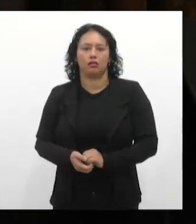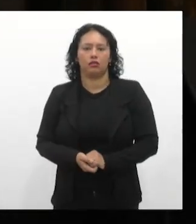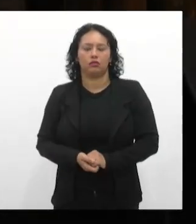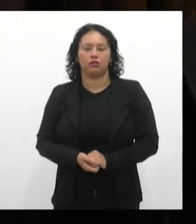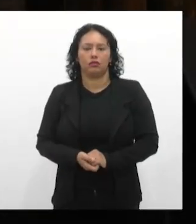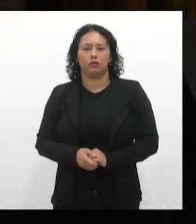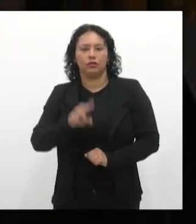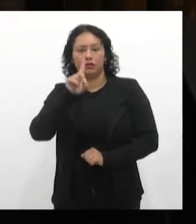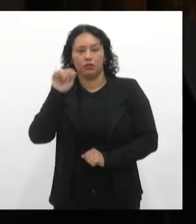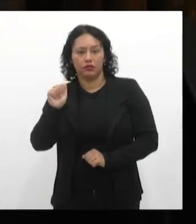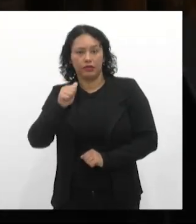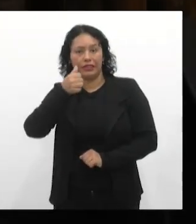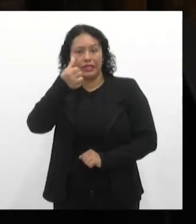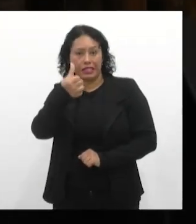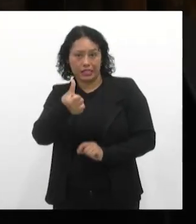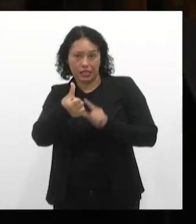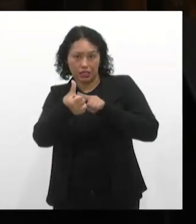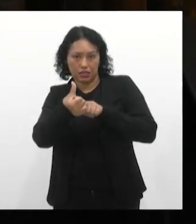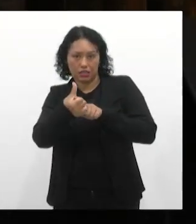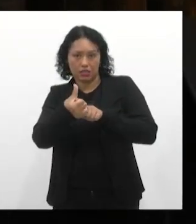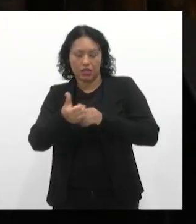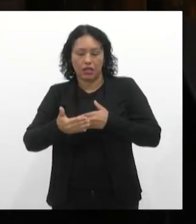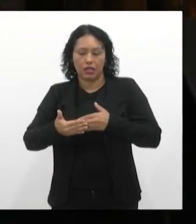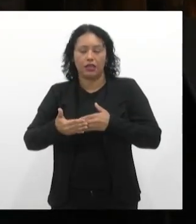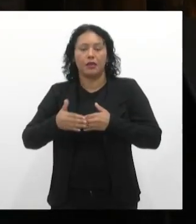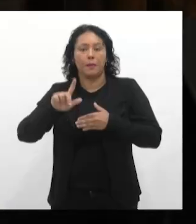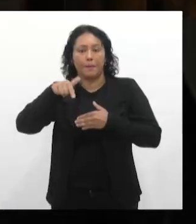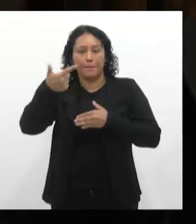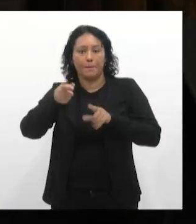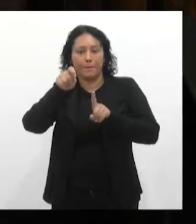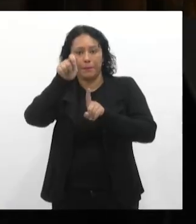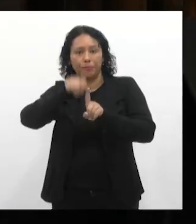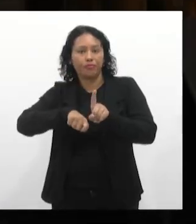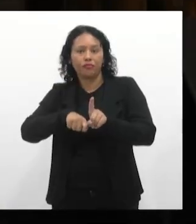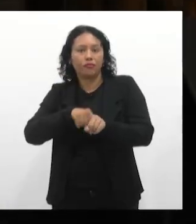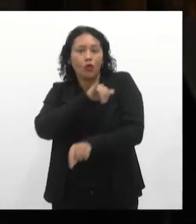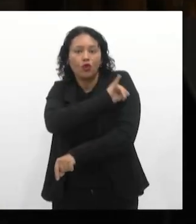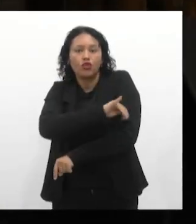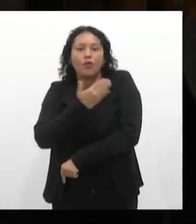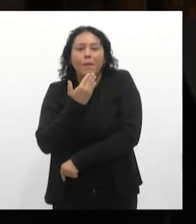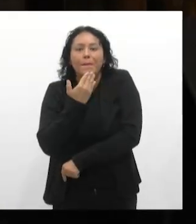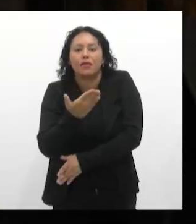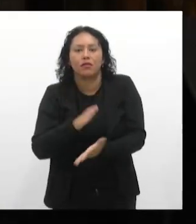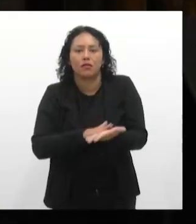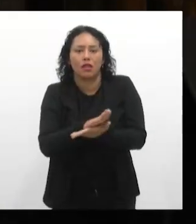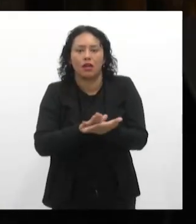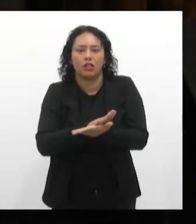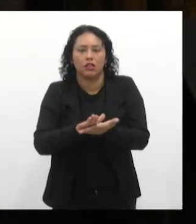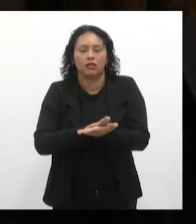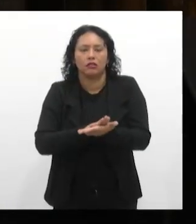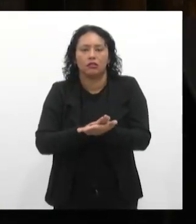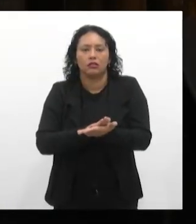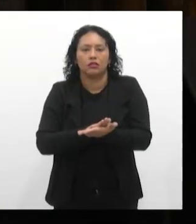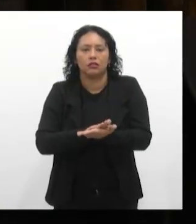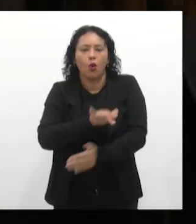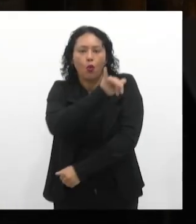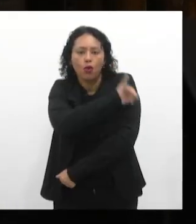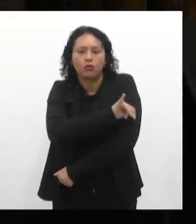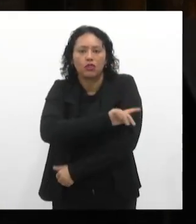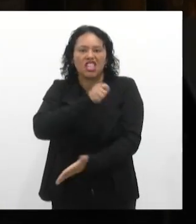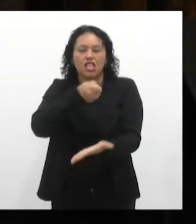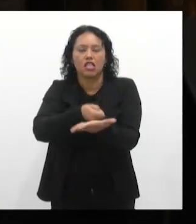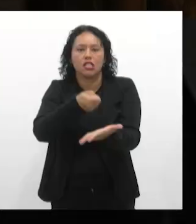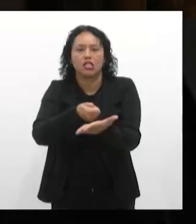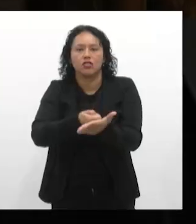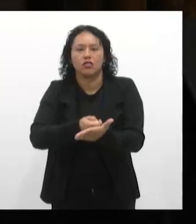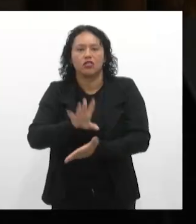No dia 6, o Rio de Janeiro não quer pedir nada. Ele exige os